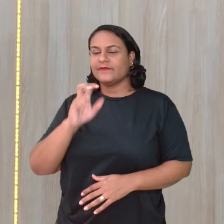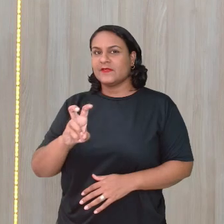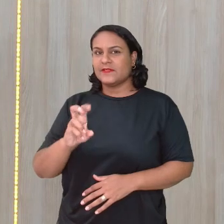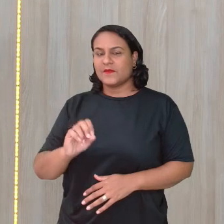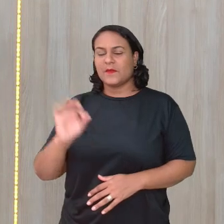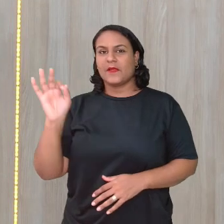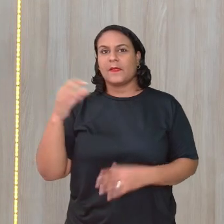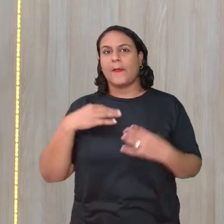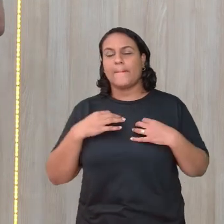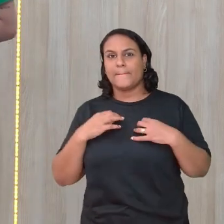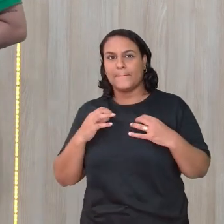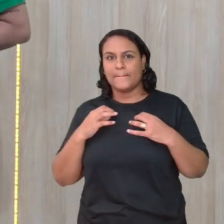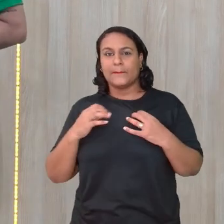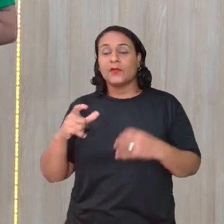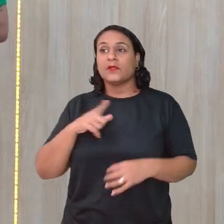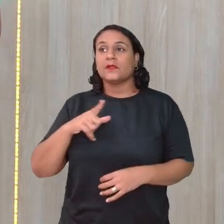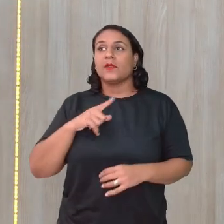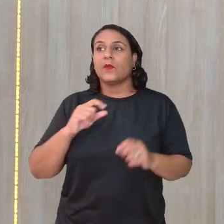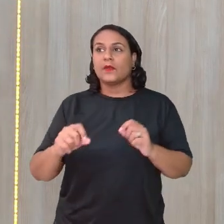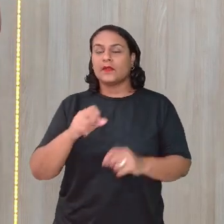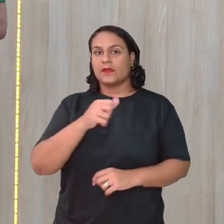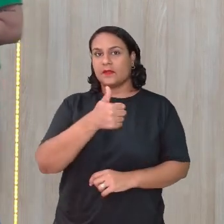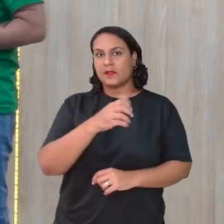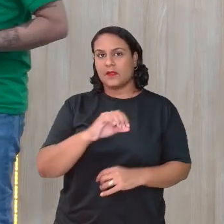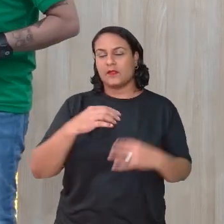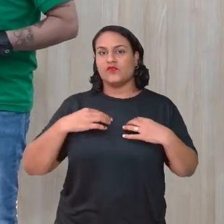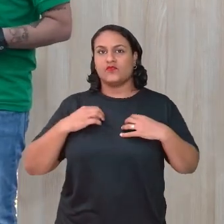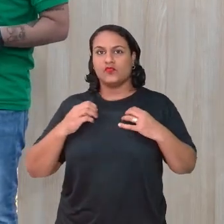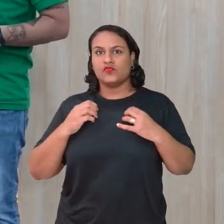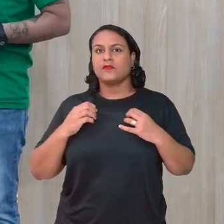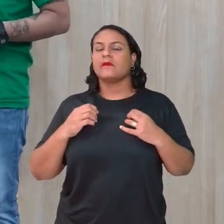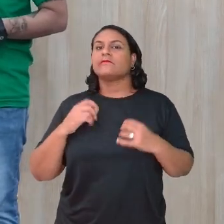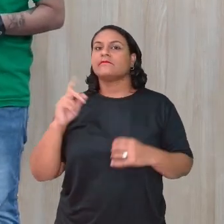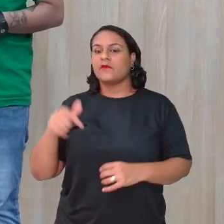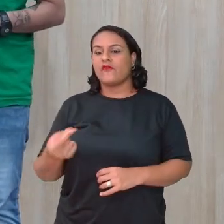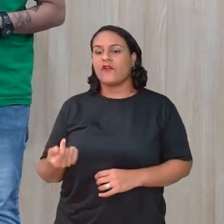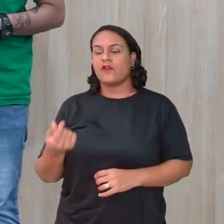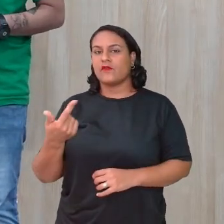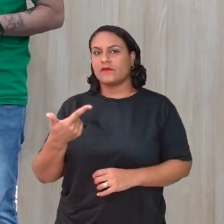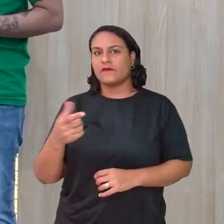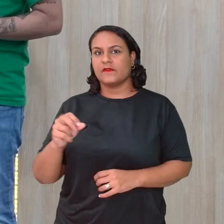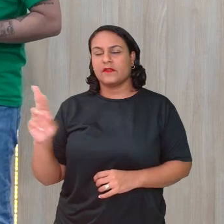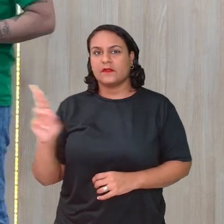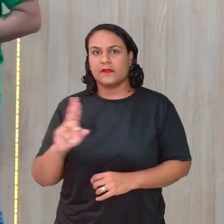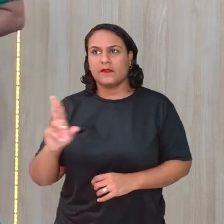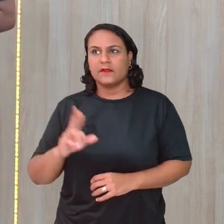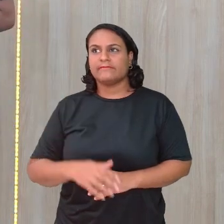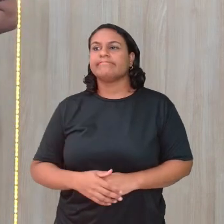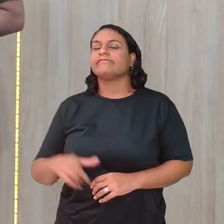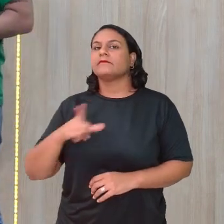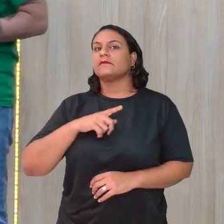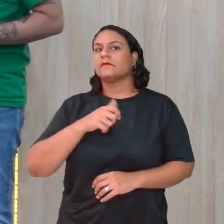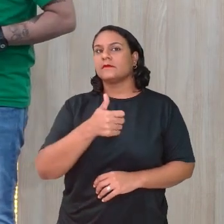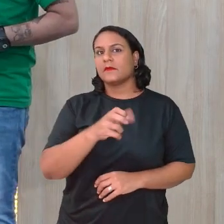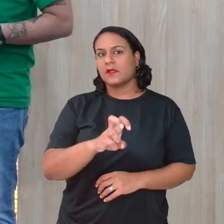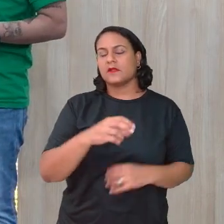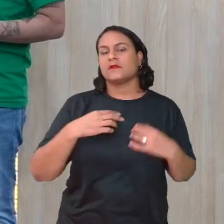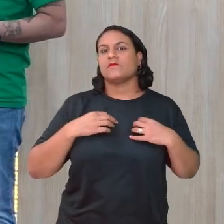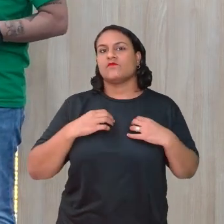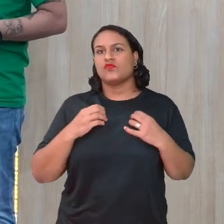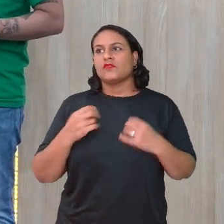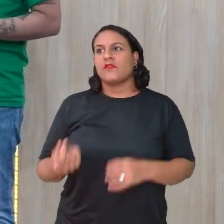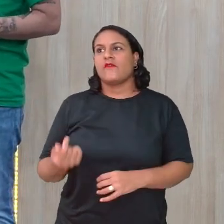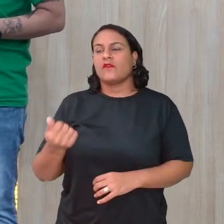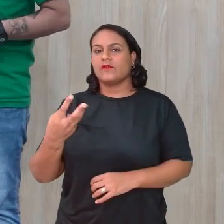50 blusas, eu tenha 10 blusas que custam R$20, eu tenho 15 blusas